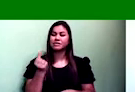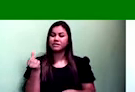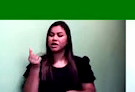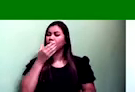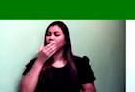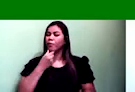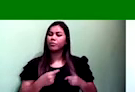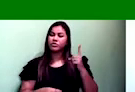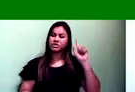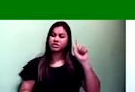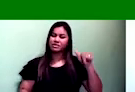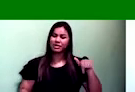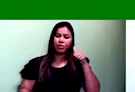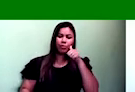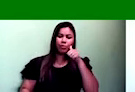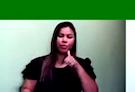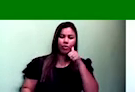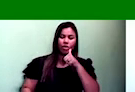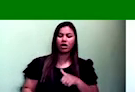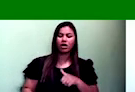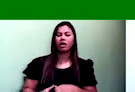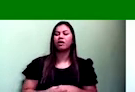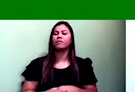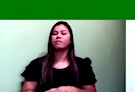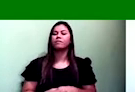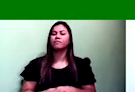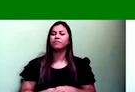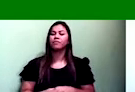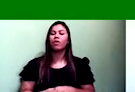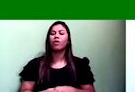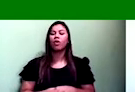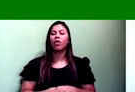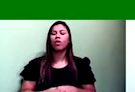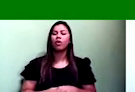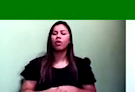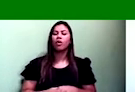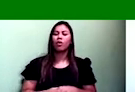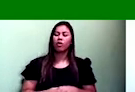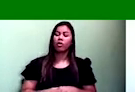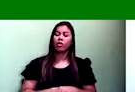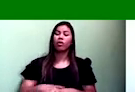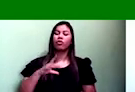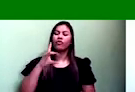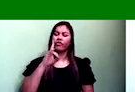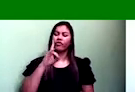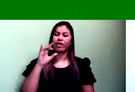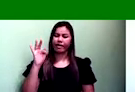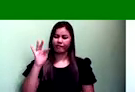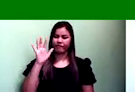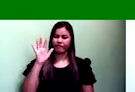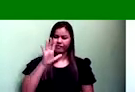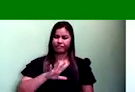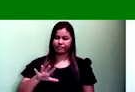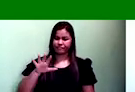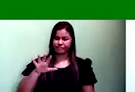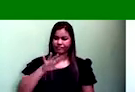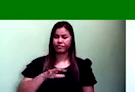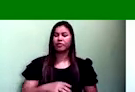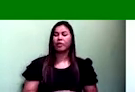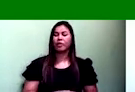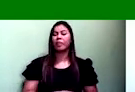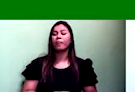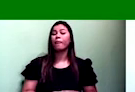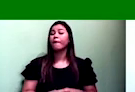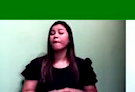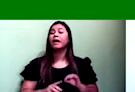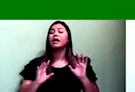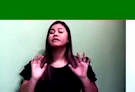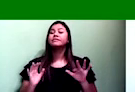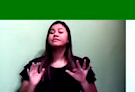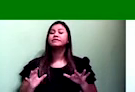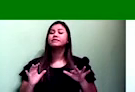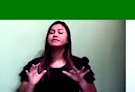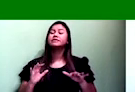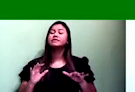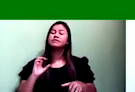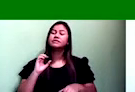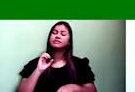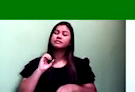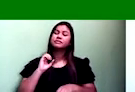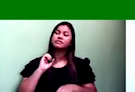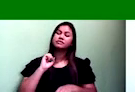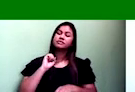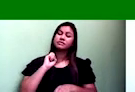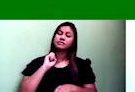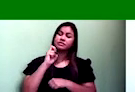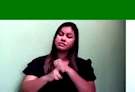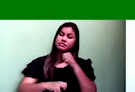17 mulheres no Distrito Federal. Isso é só um exemplo. Depois de 5 anos,